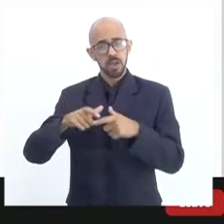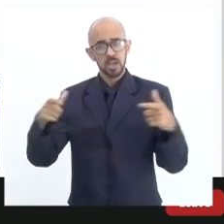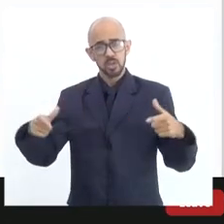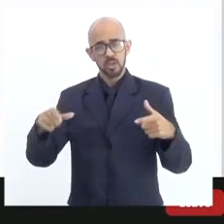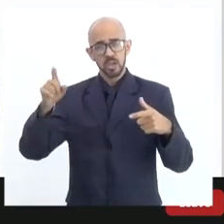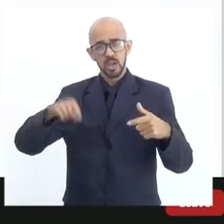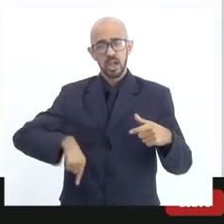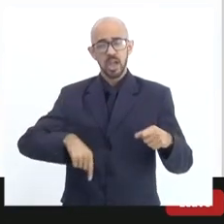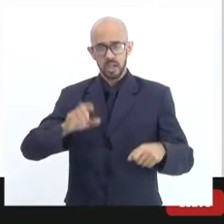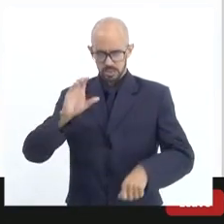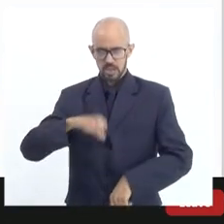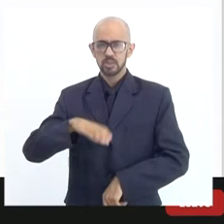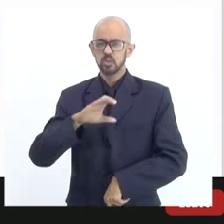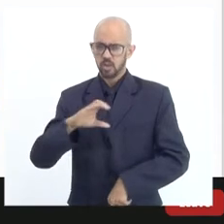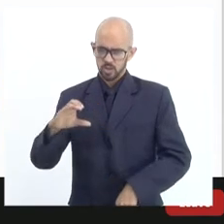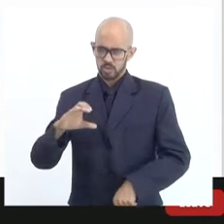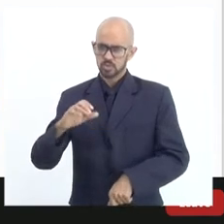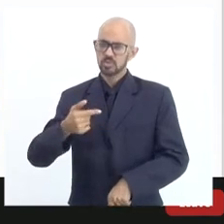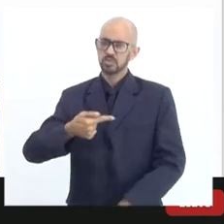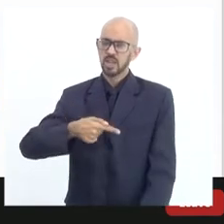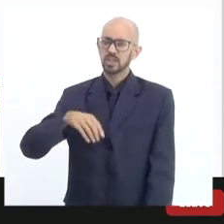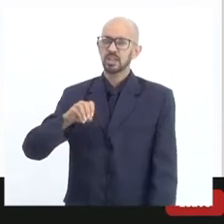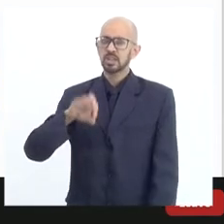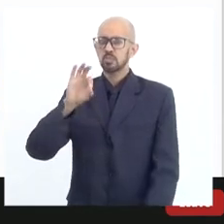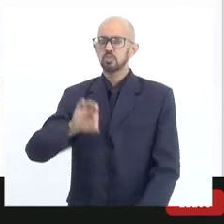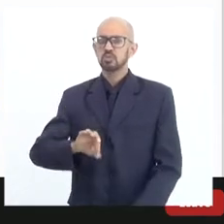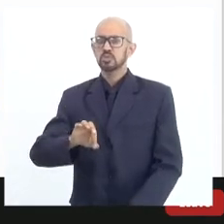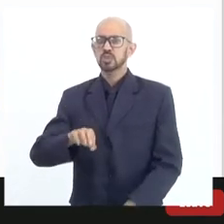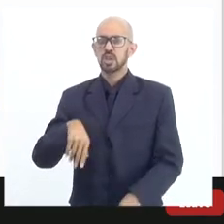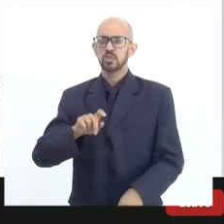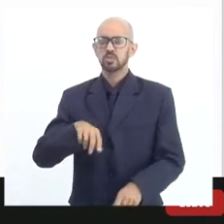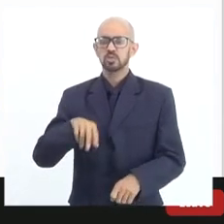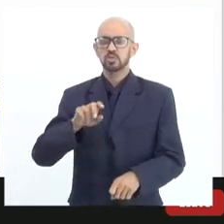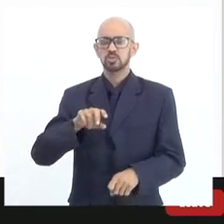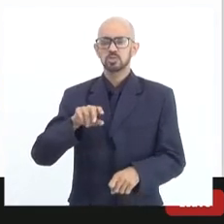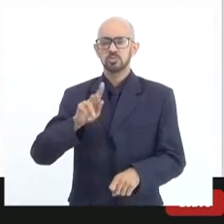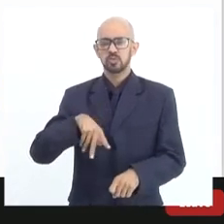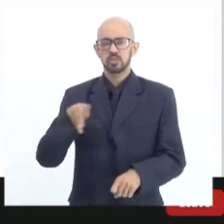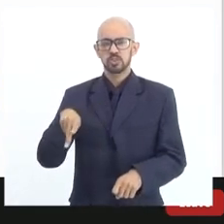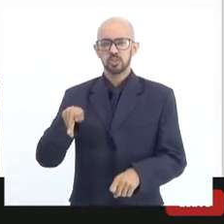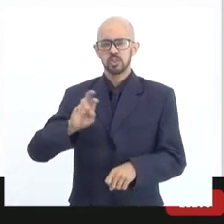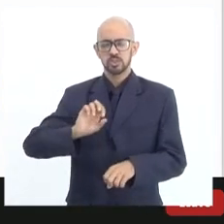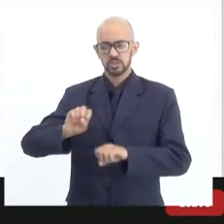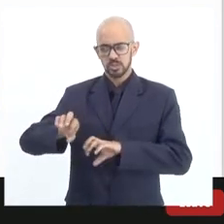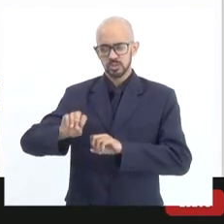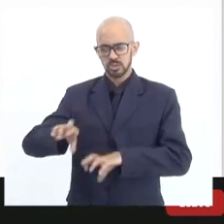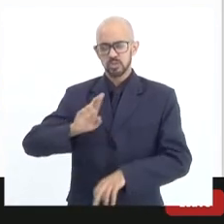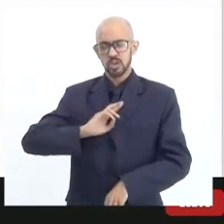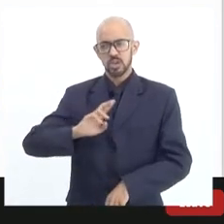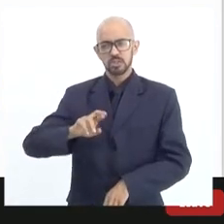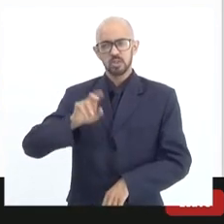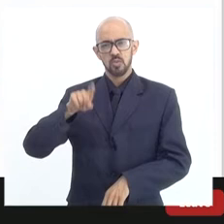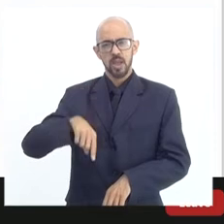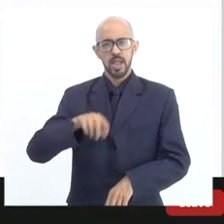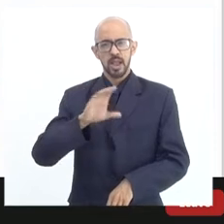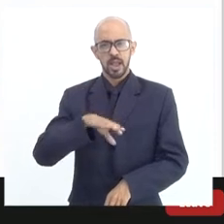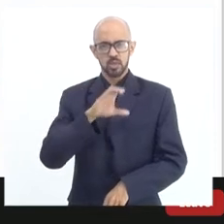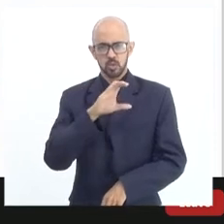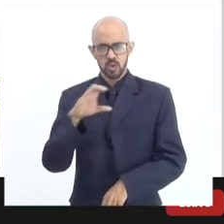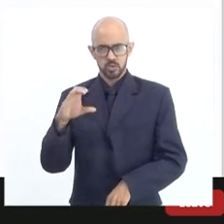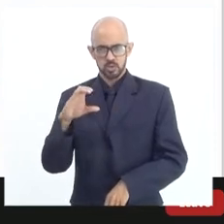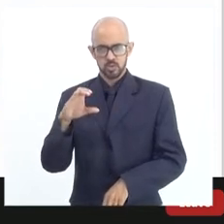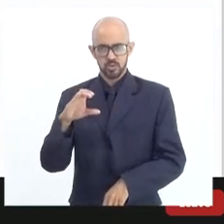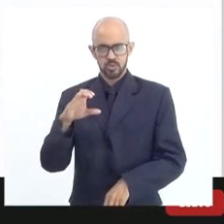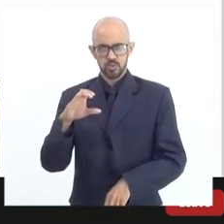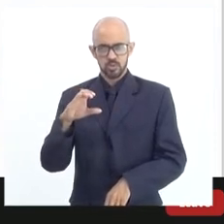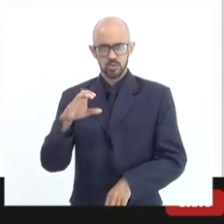por católicos. Quase 70% dos professores de ensino religioso do nosso estado é composto por professores católicos. Eu não